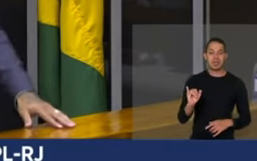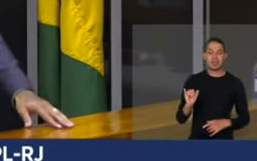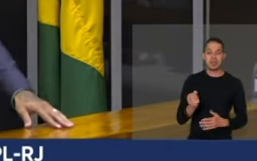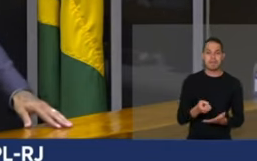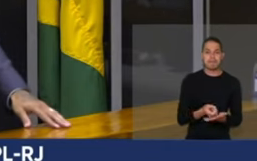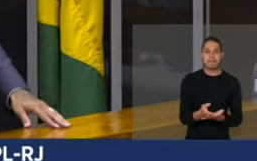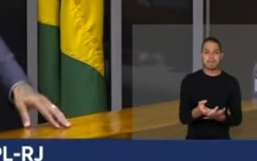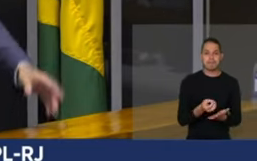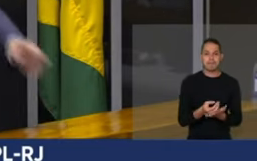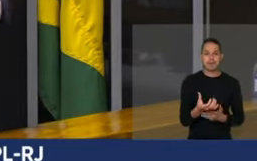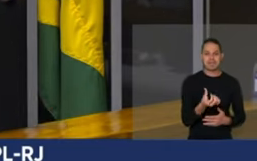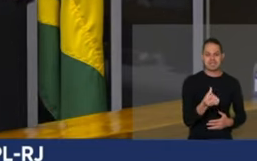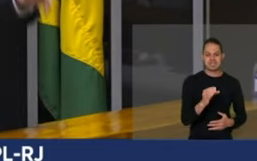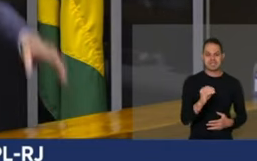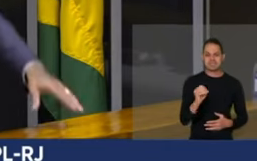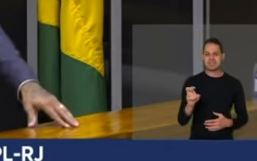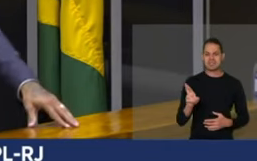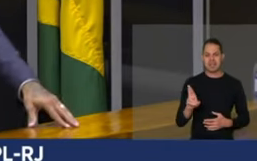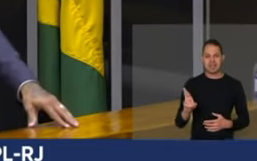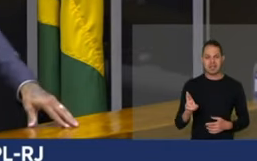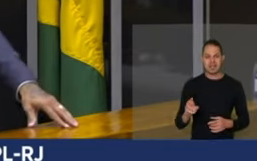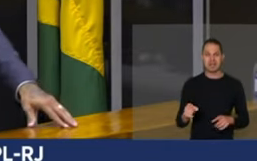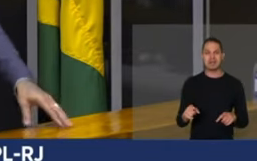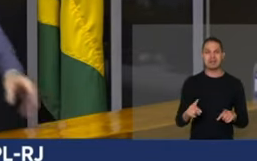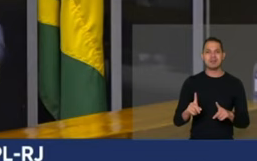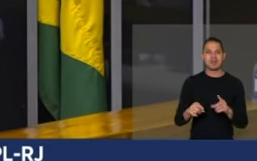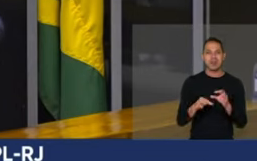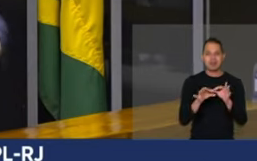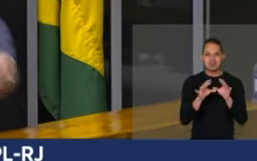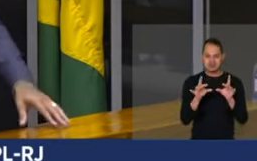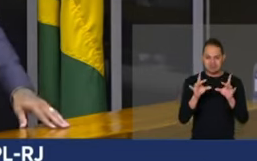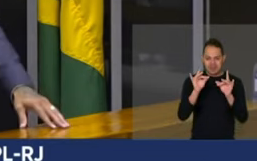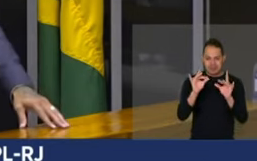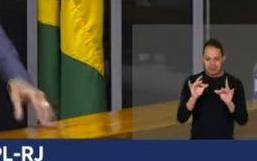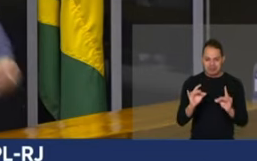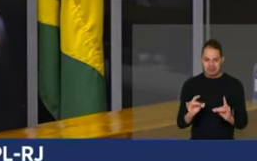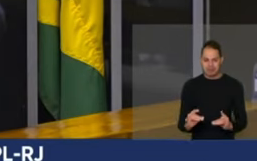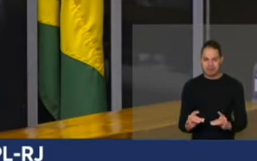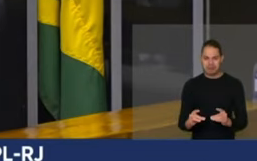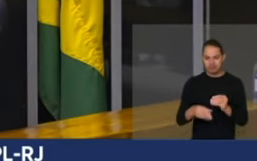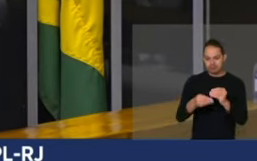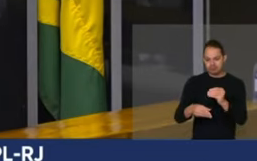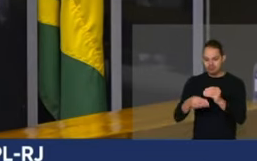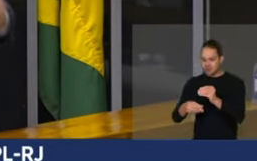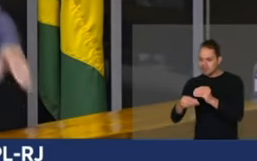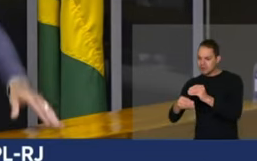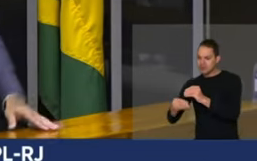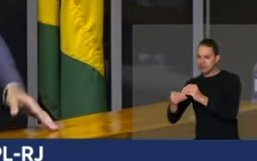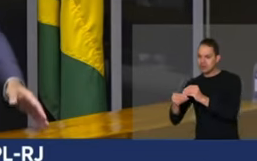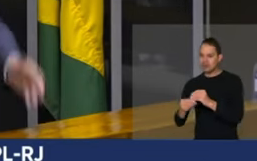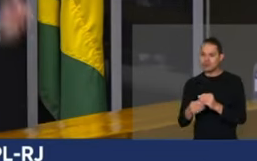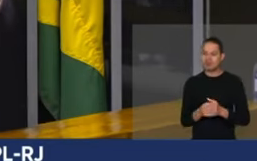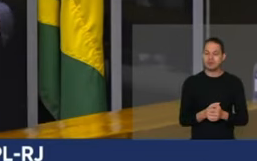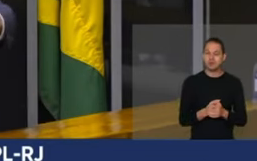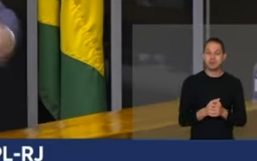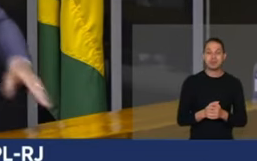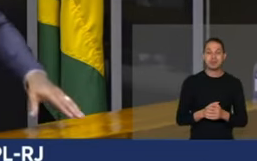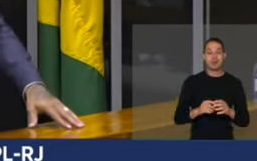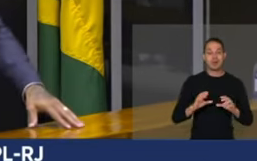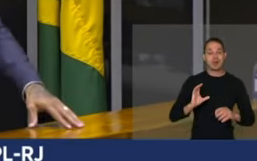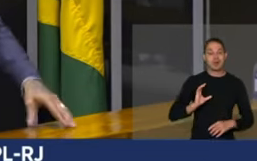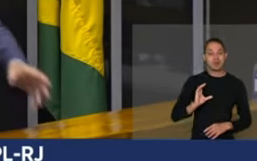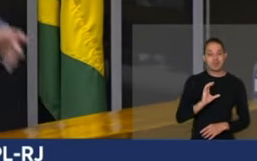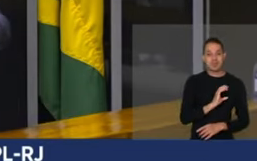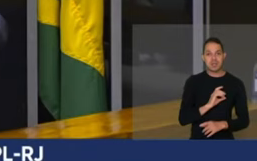de R$600 e mais seus penduricalhos, e isso foi formatado na comissão, reduzindo